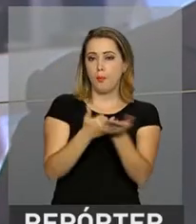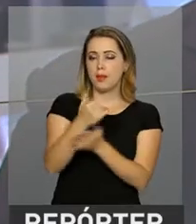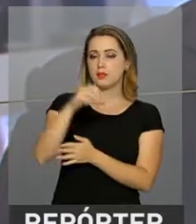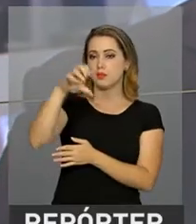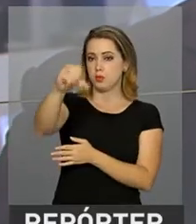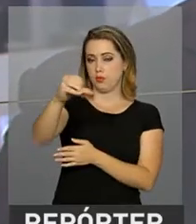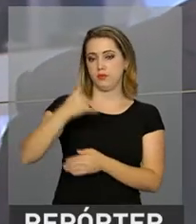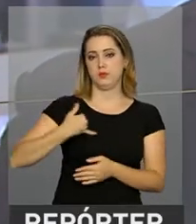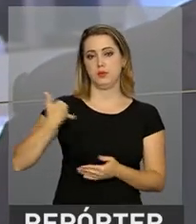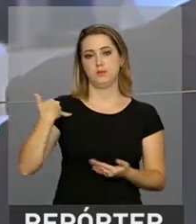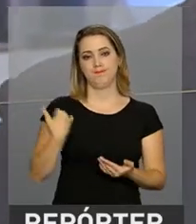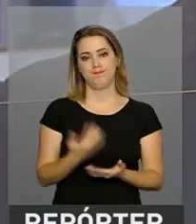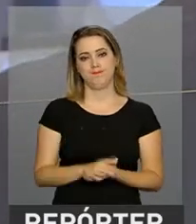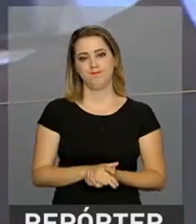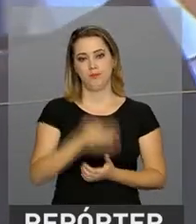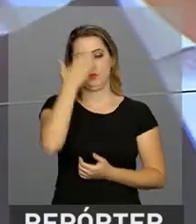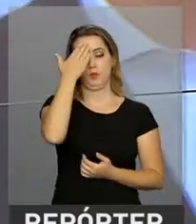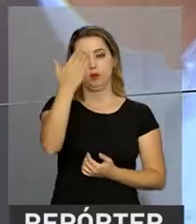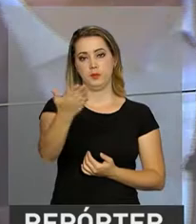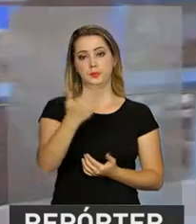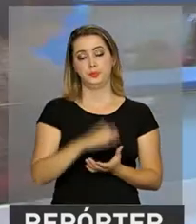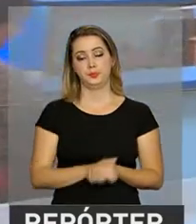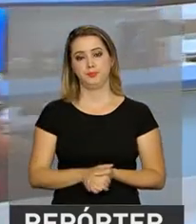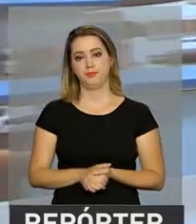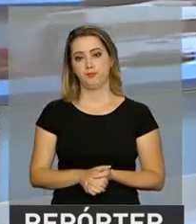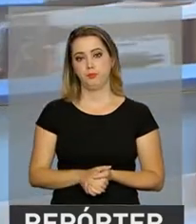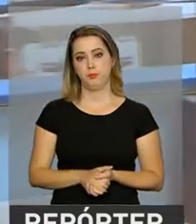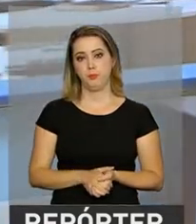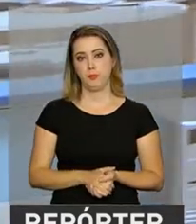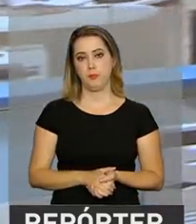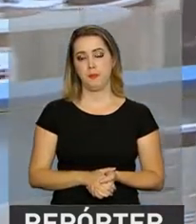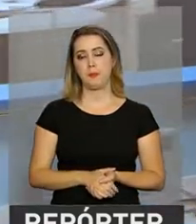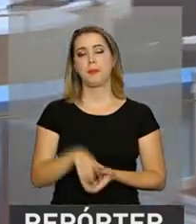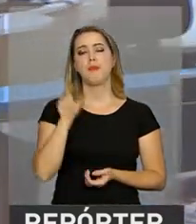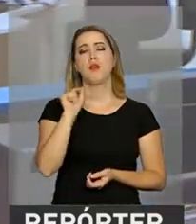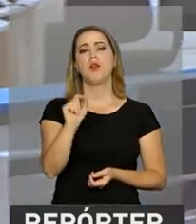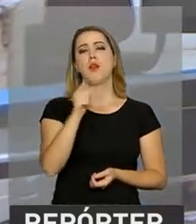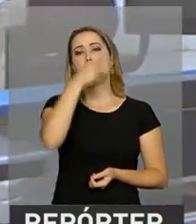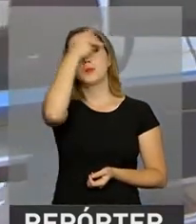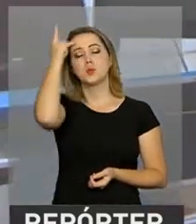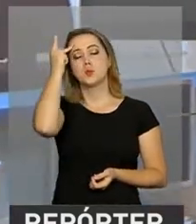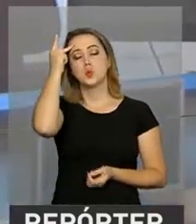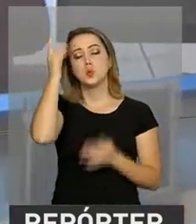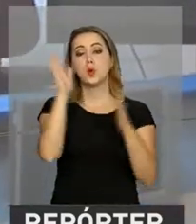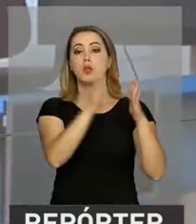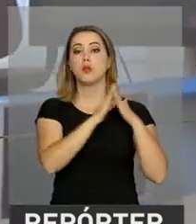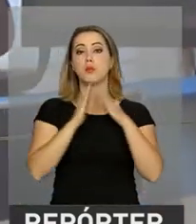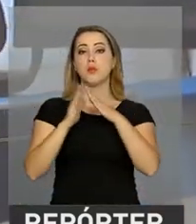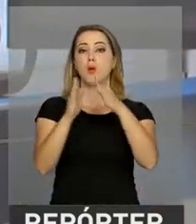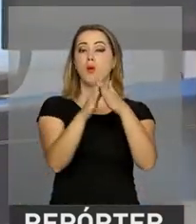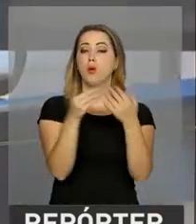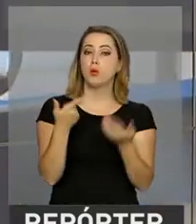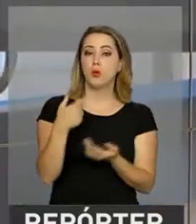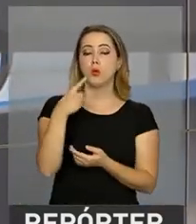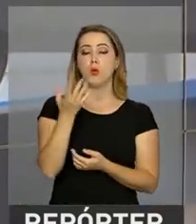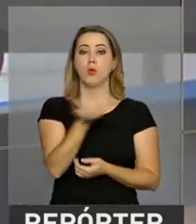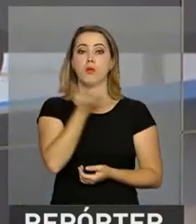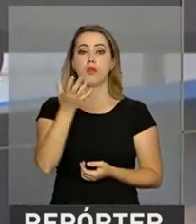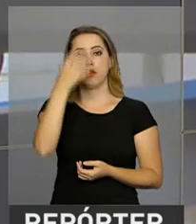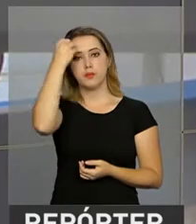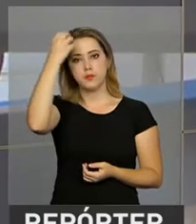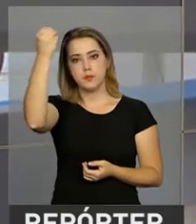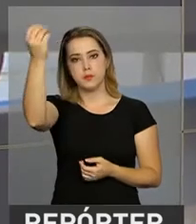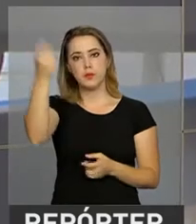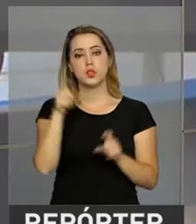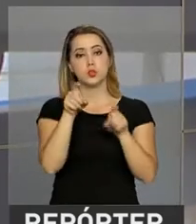Brasília. Muito bom, Zé Luiz. Obrigado por essas informações. E olha, quem mora ou pensa em viajar para regiões rurais neste verão deve